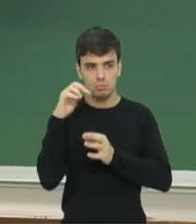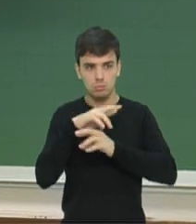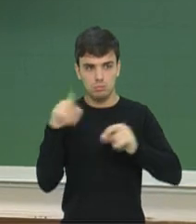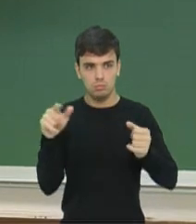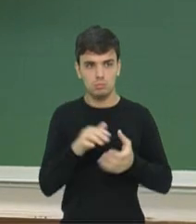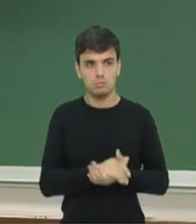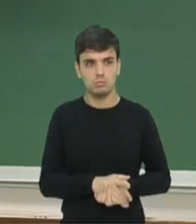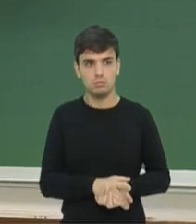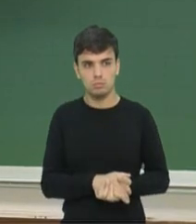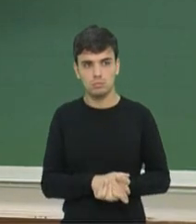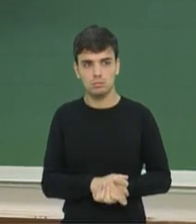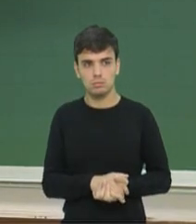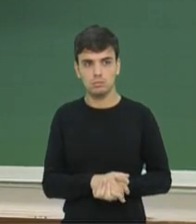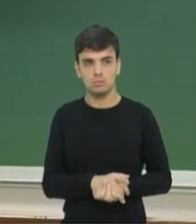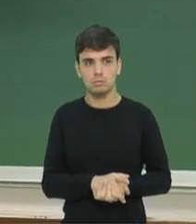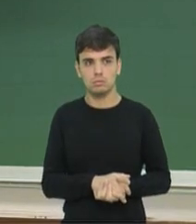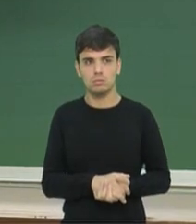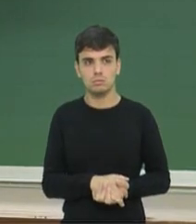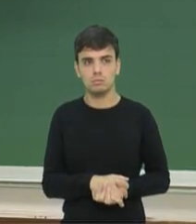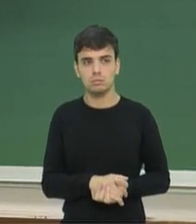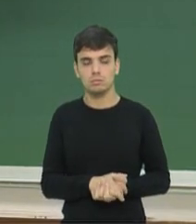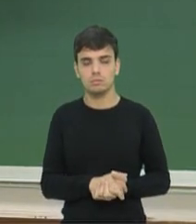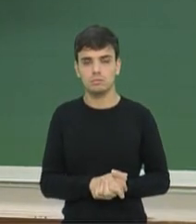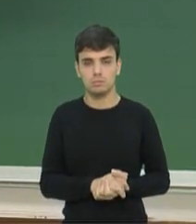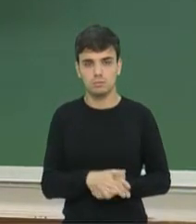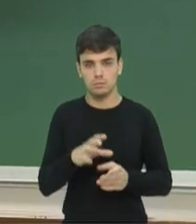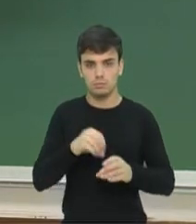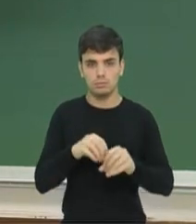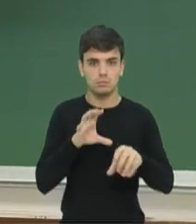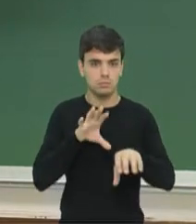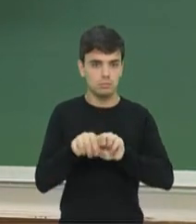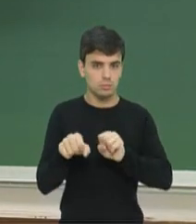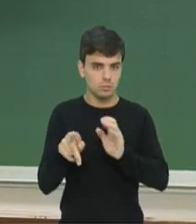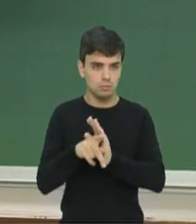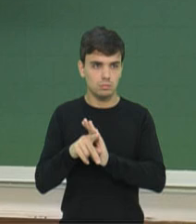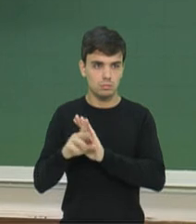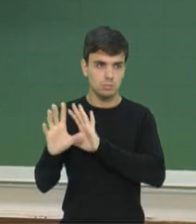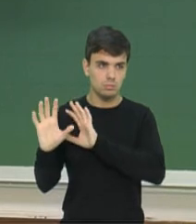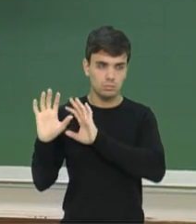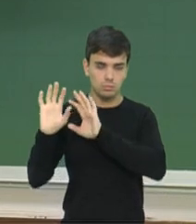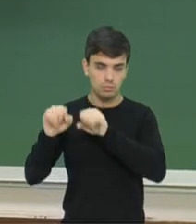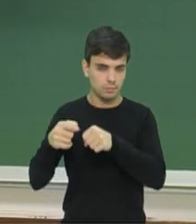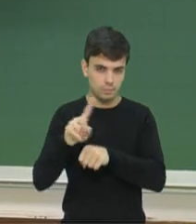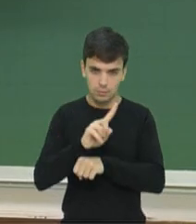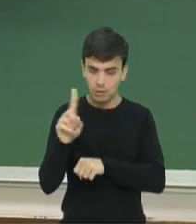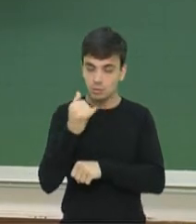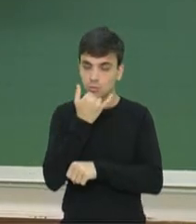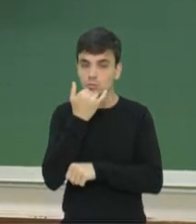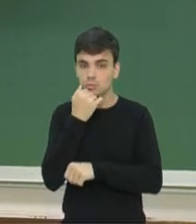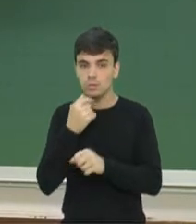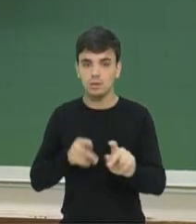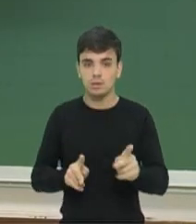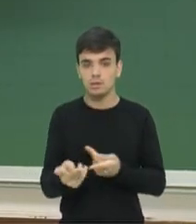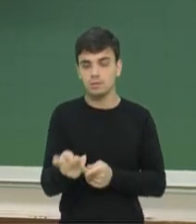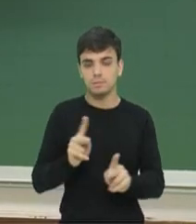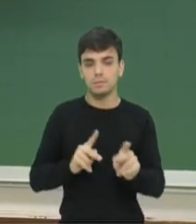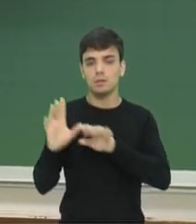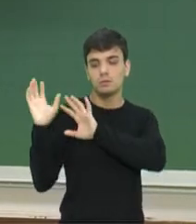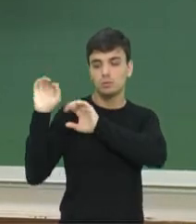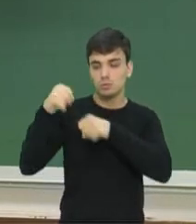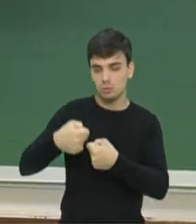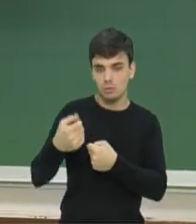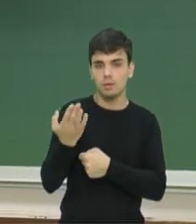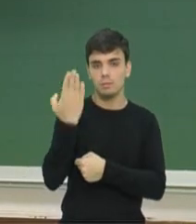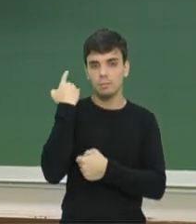diferente, a faixinha amarela ali, diferente dentro da graduação do judô, né? Tá retratado, do judô, perdão, né? Do karatê. Judô aula passada, hoje nós falamos